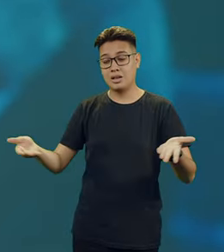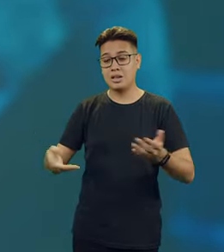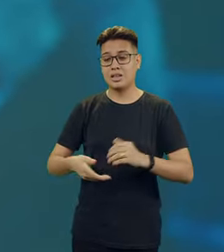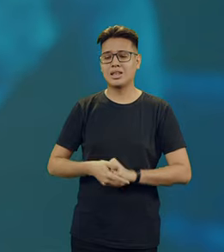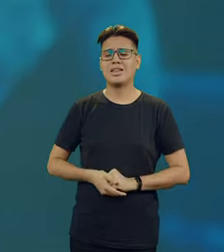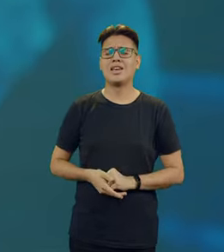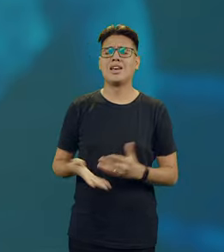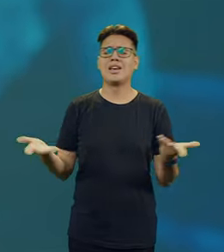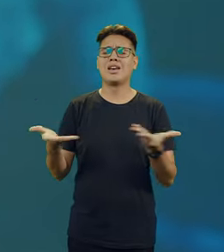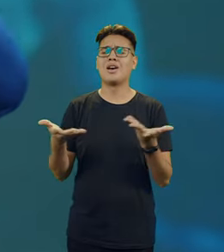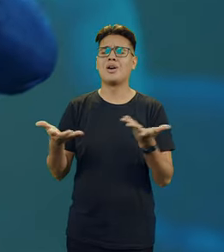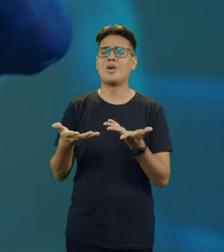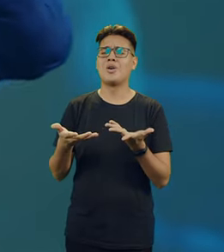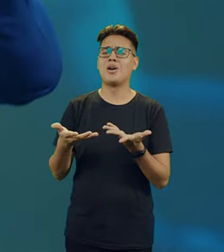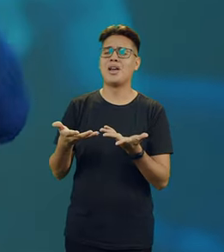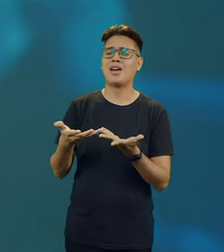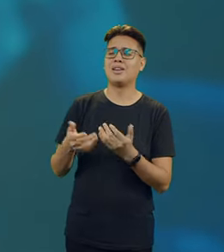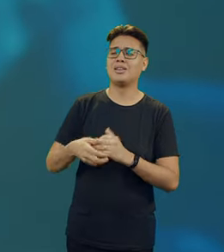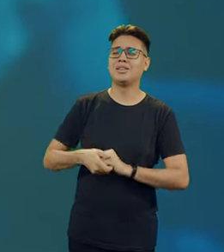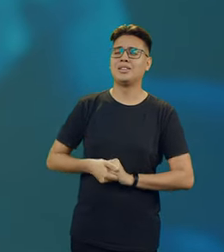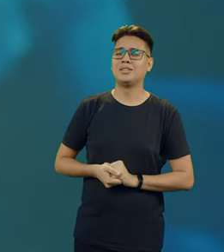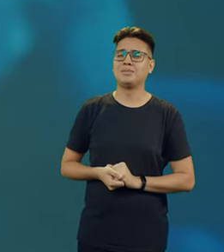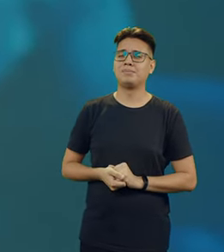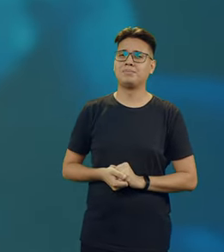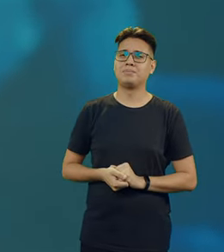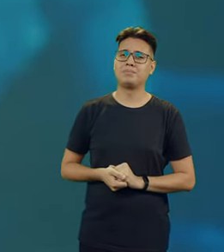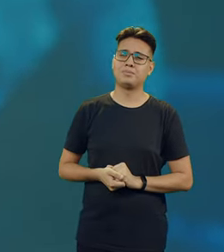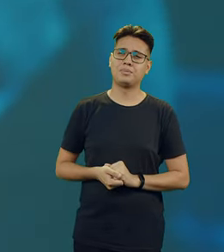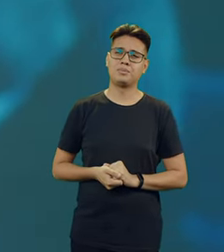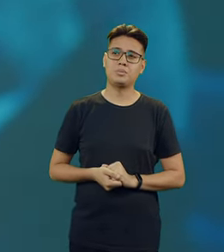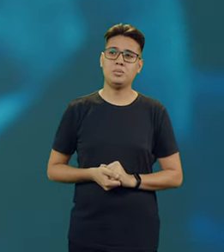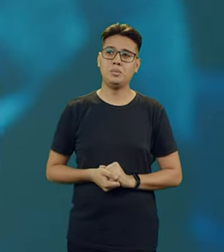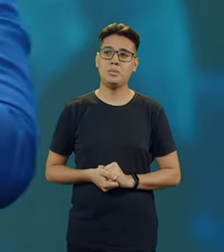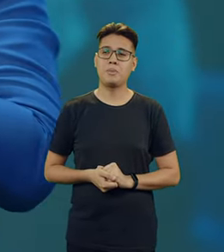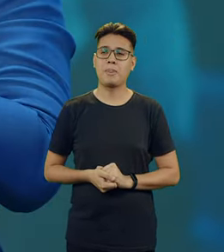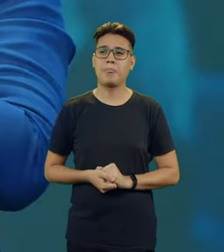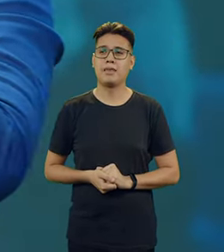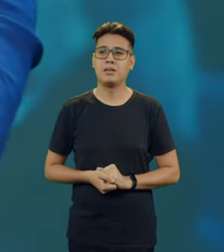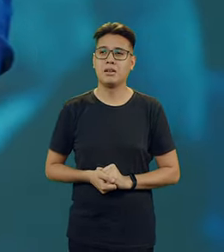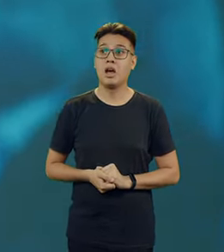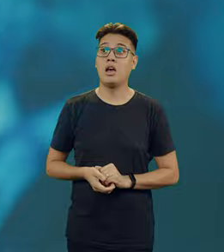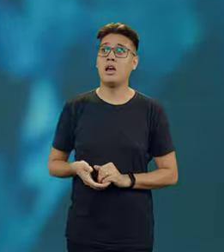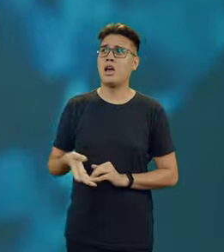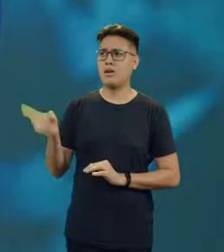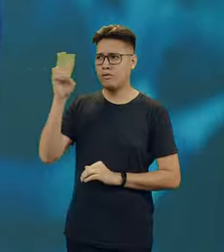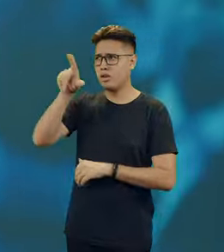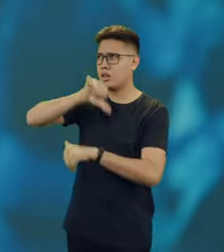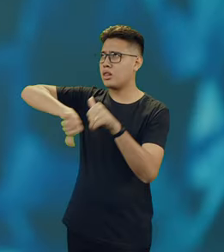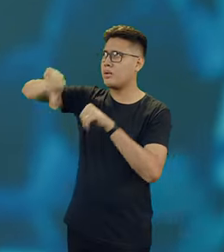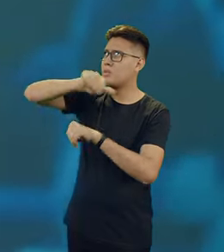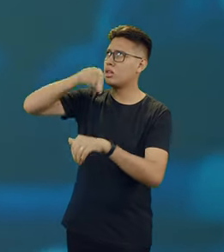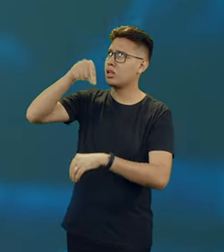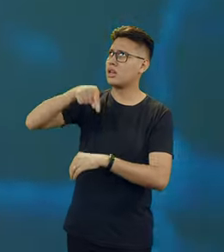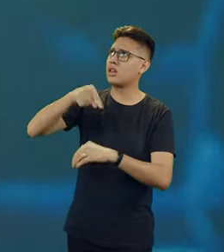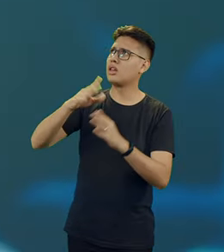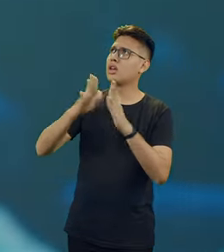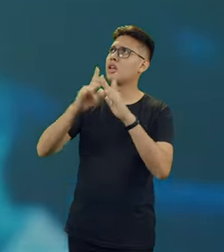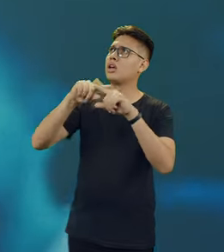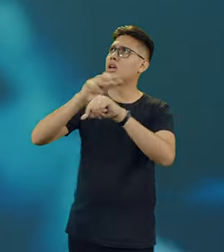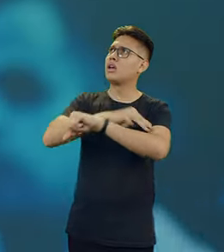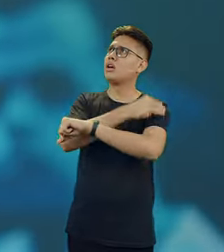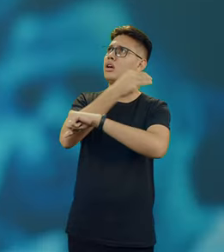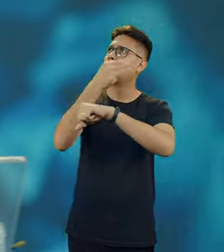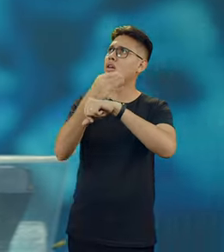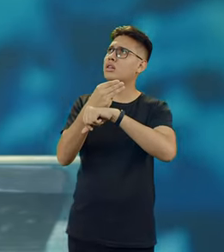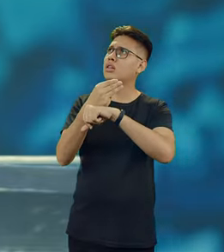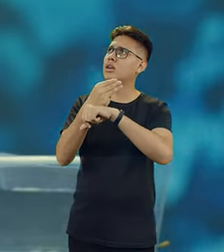tão poderosa. Vocês estão vendo a reforma que nós estamos fazendo aqui na sede mundial. Nós queremos... Aqui está muito bonito no auditório. Tem as